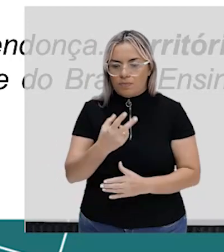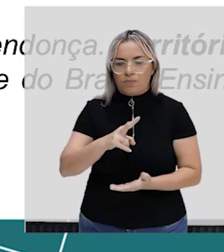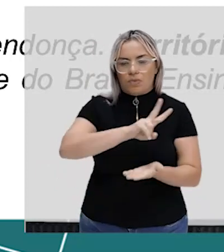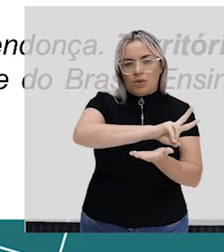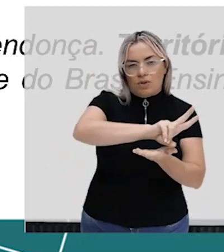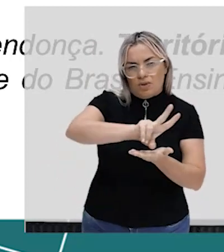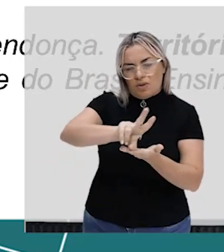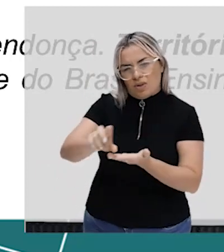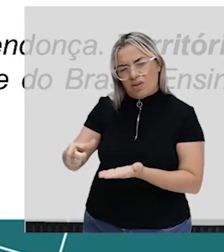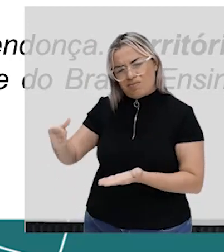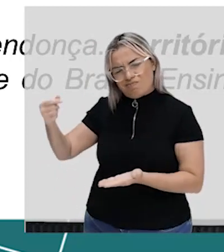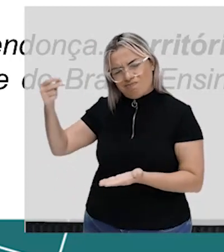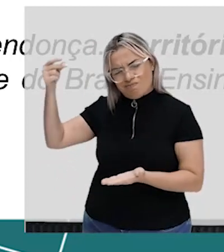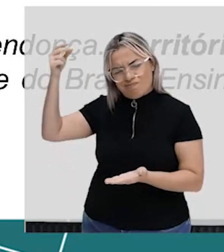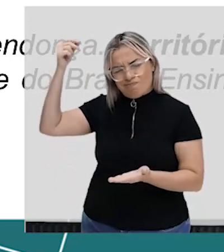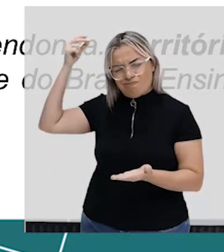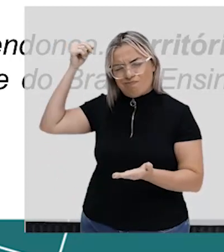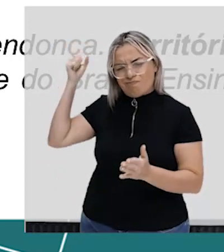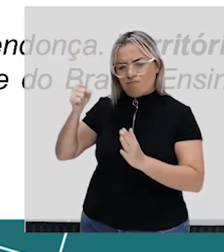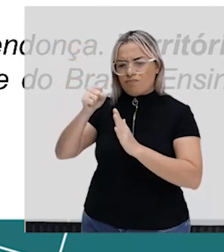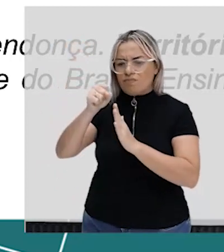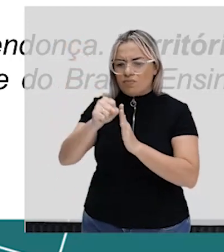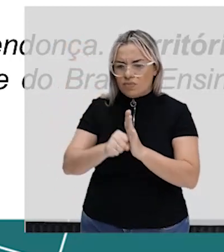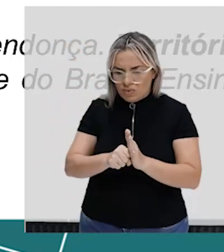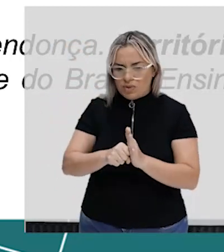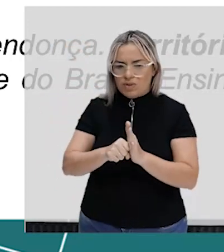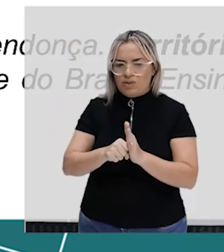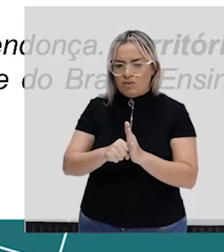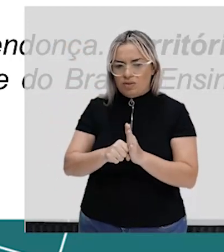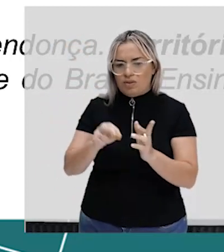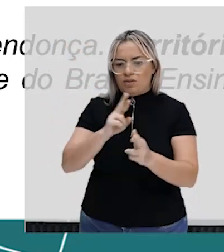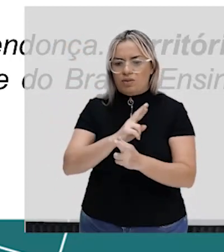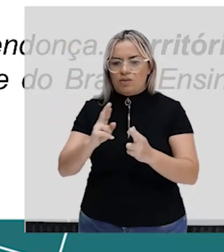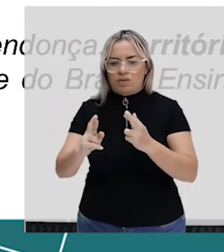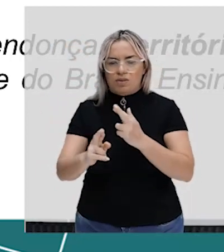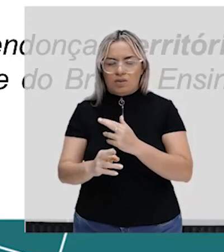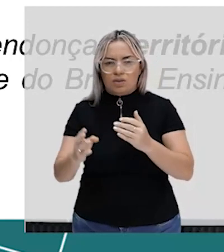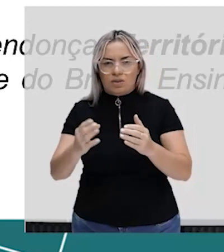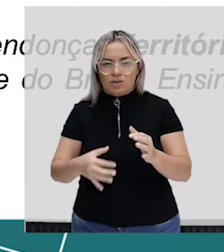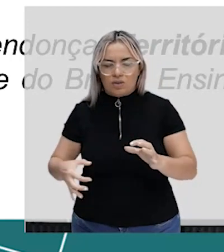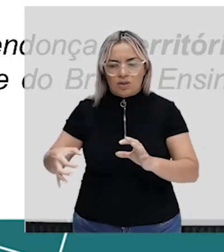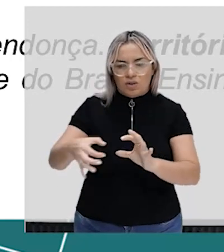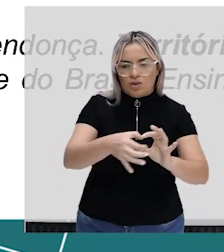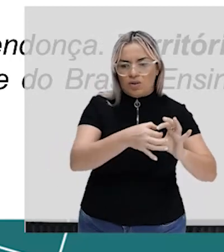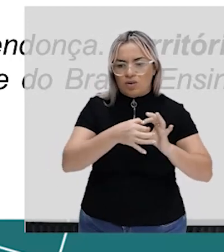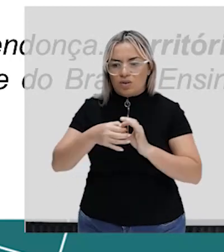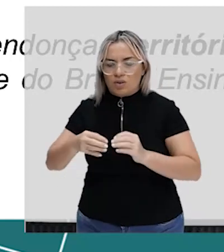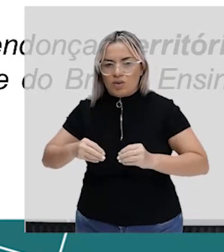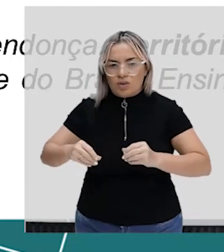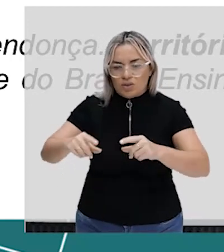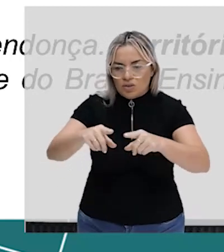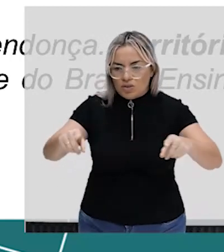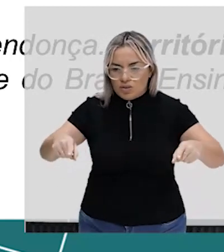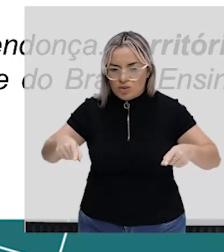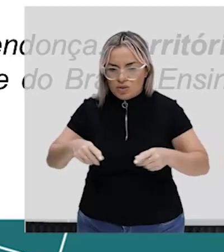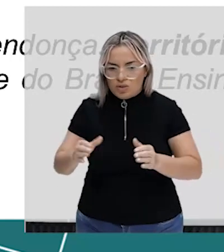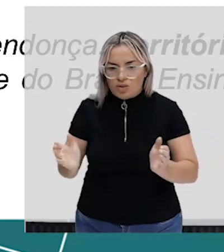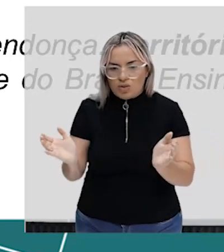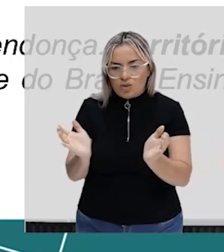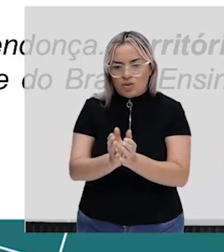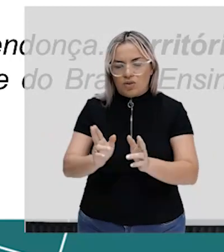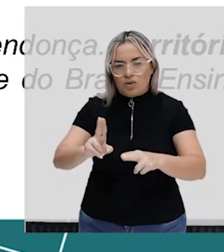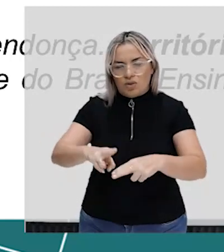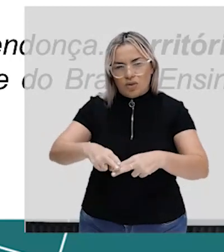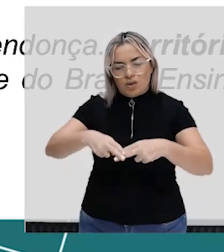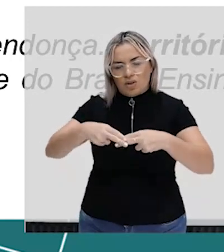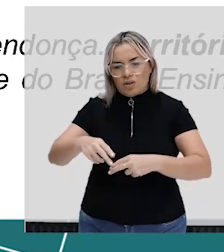séculos atrás e relacionam-se ao processo de incorporação de territórios e de grupos étnicos